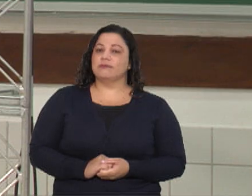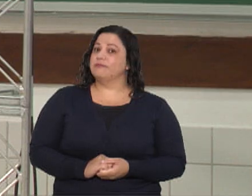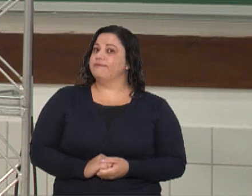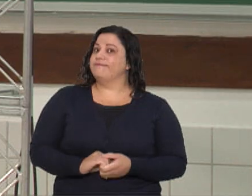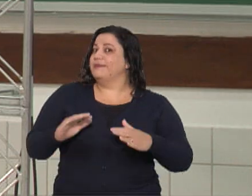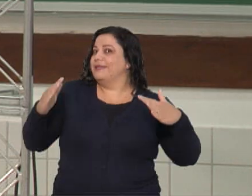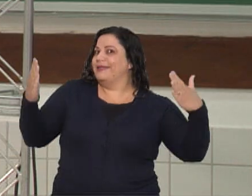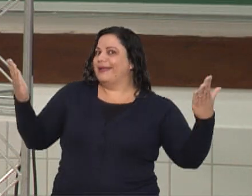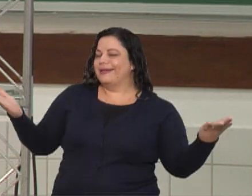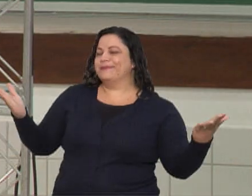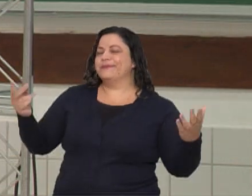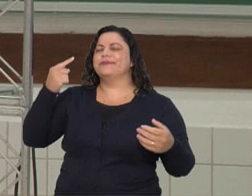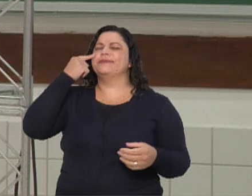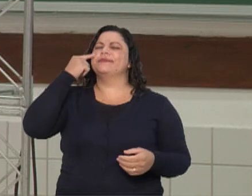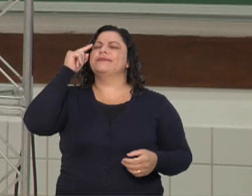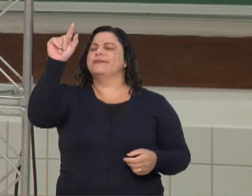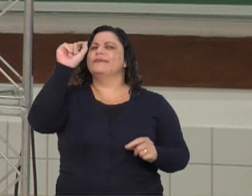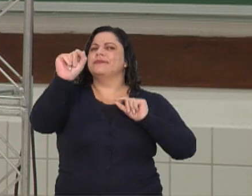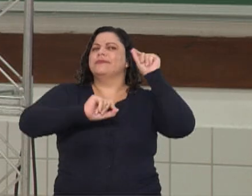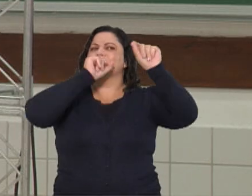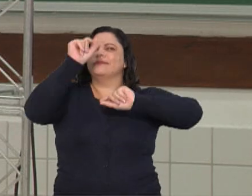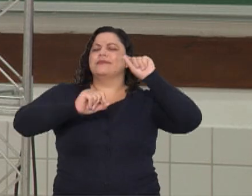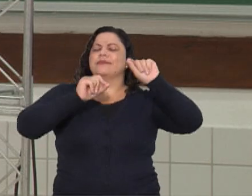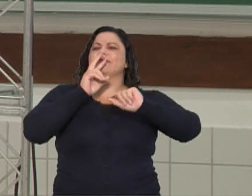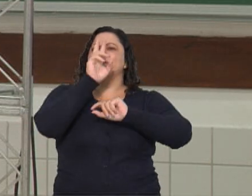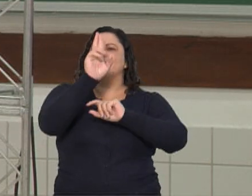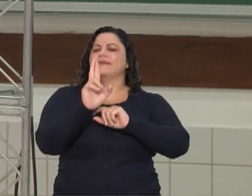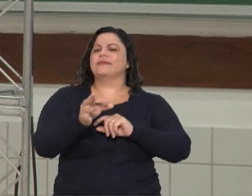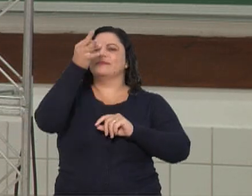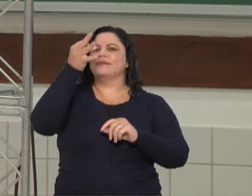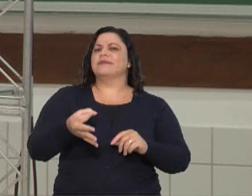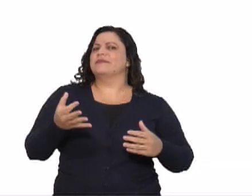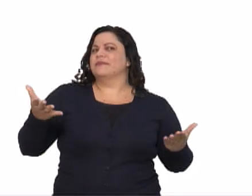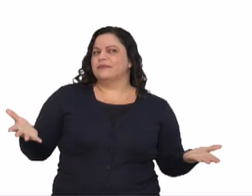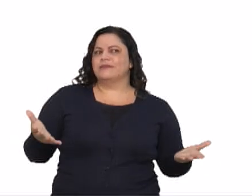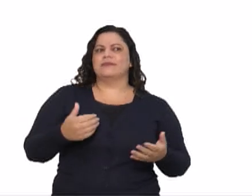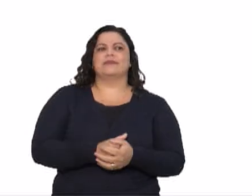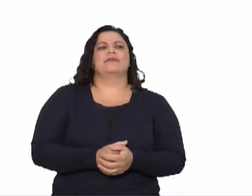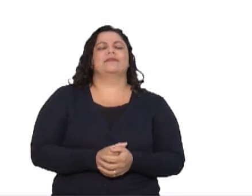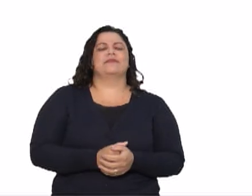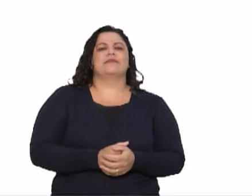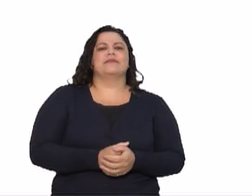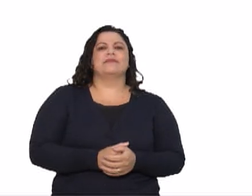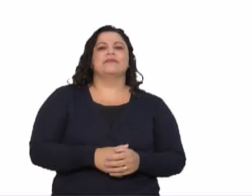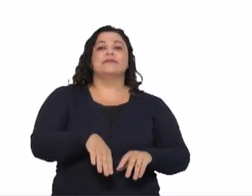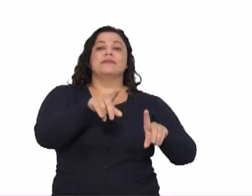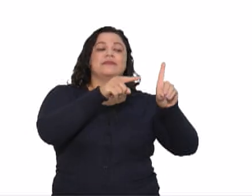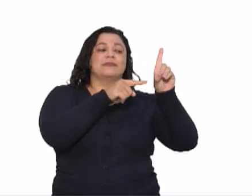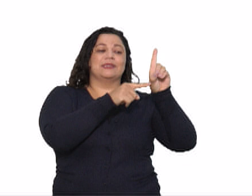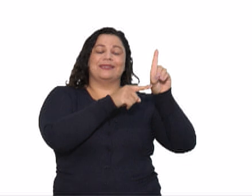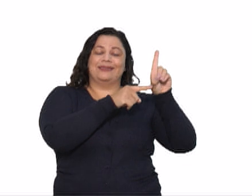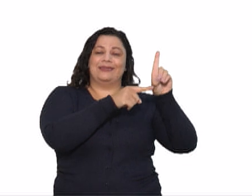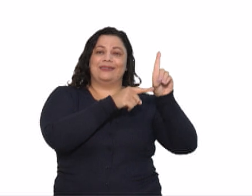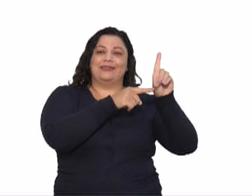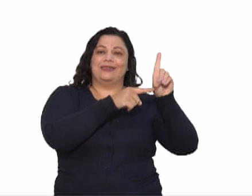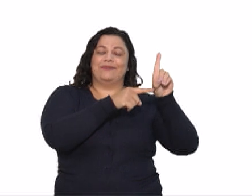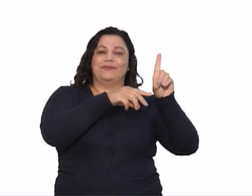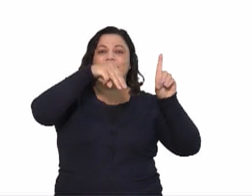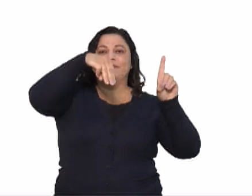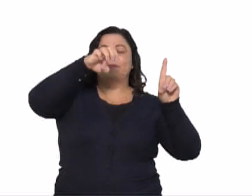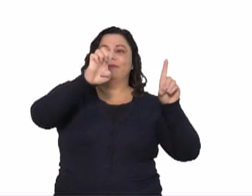E aí, vamos ver qual que é a resposta correta? São elementos básicos da música. A alternativa correta